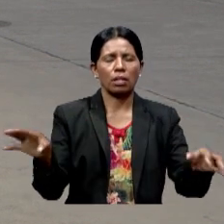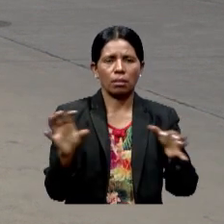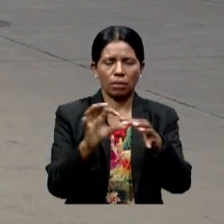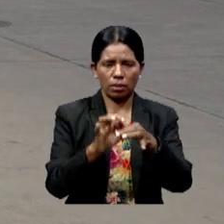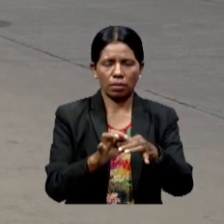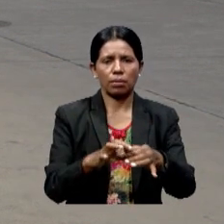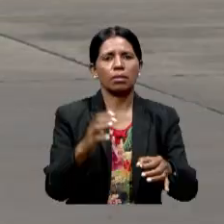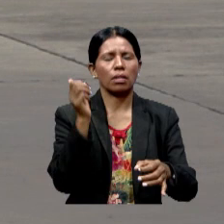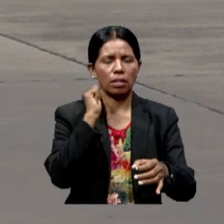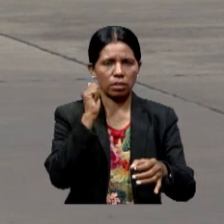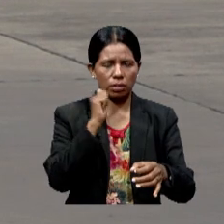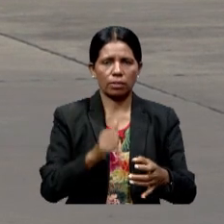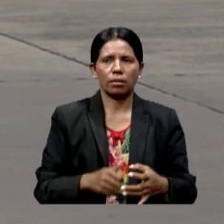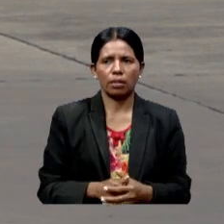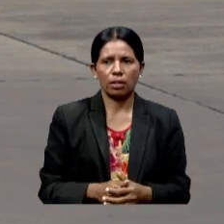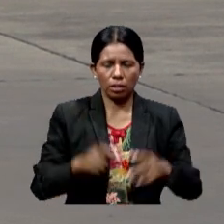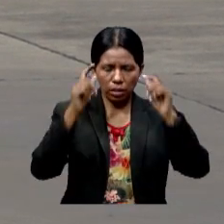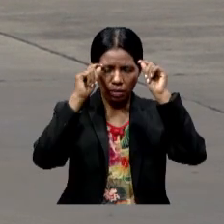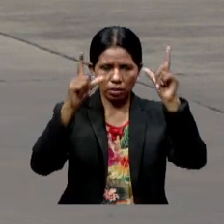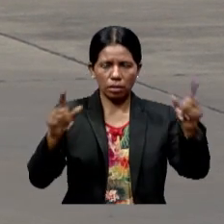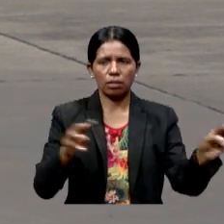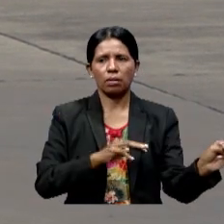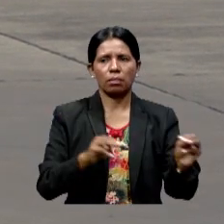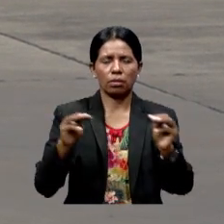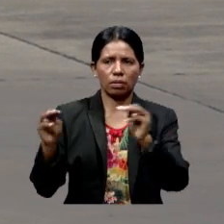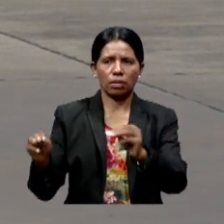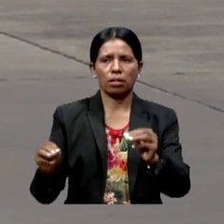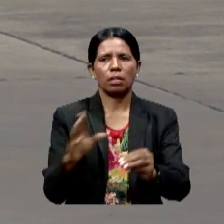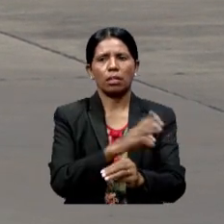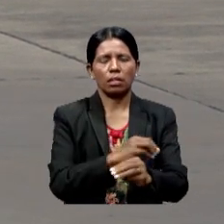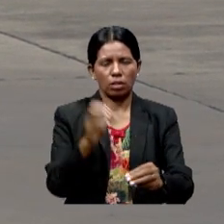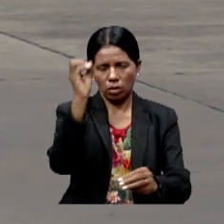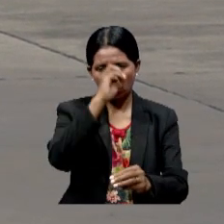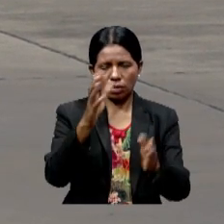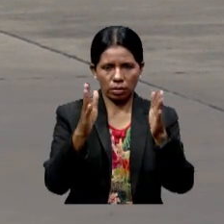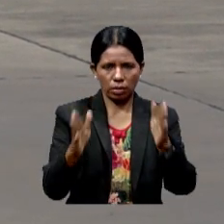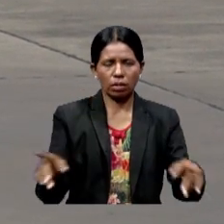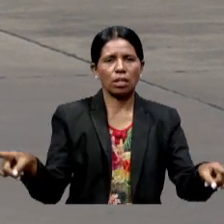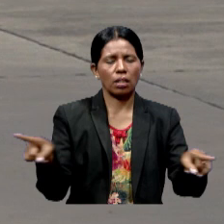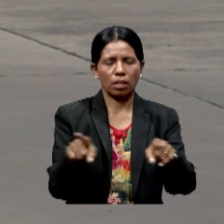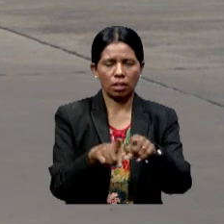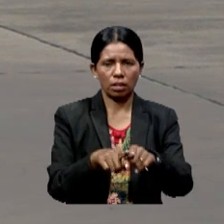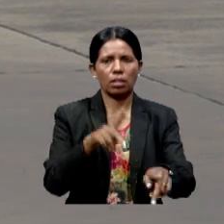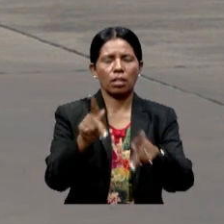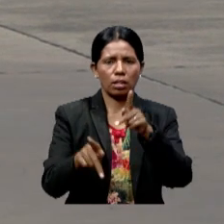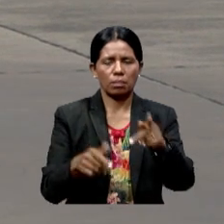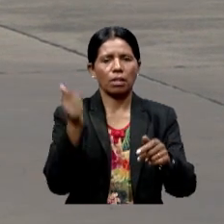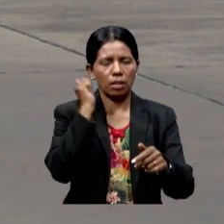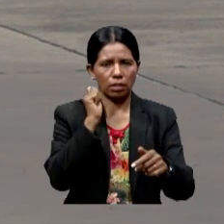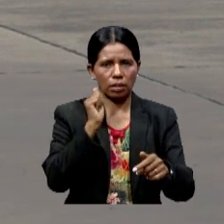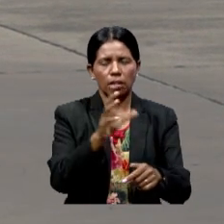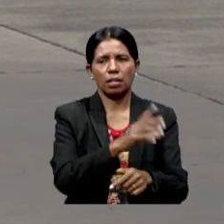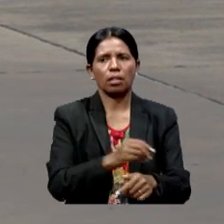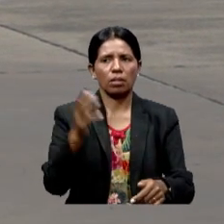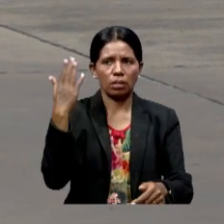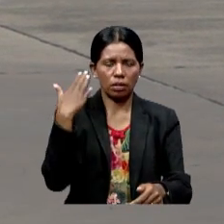associação refere. Timor-Leste se muda o si categoria atual observador no sai hanesa comunidade ASEAN, nebe